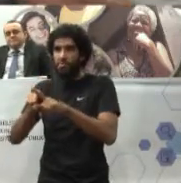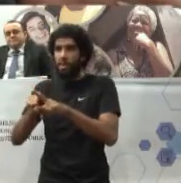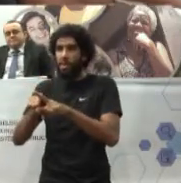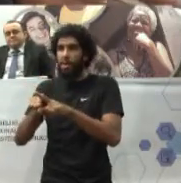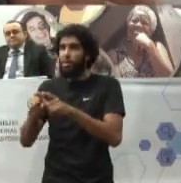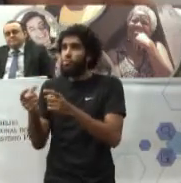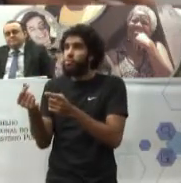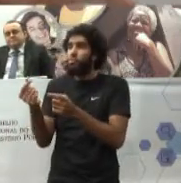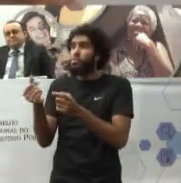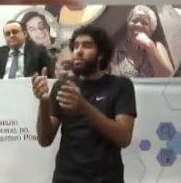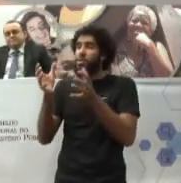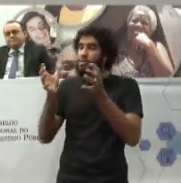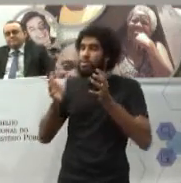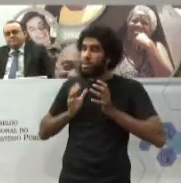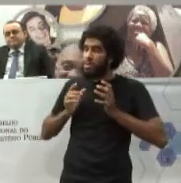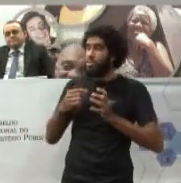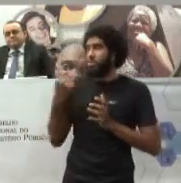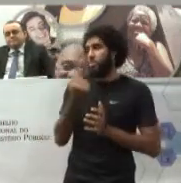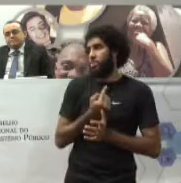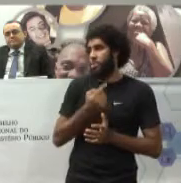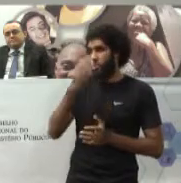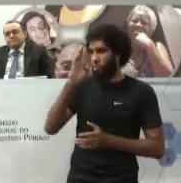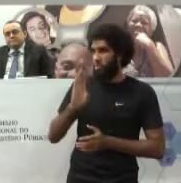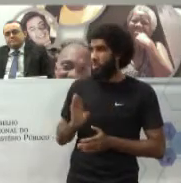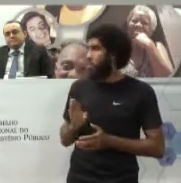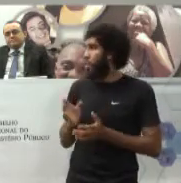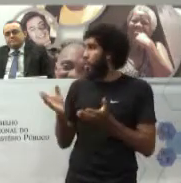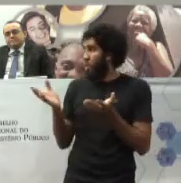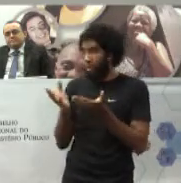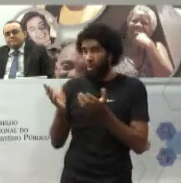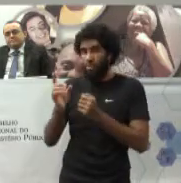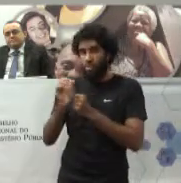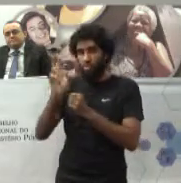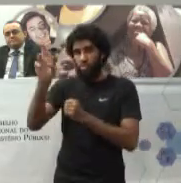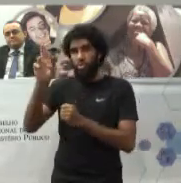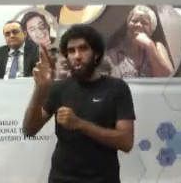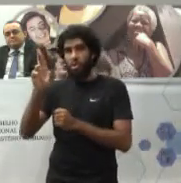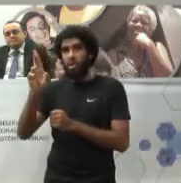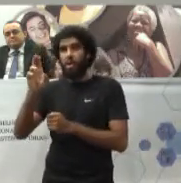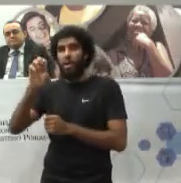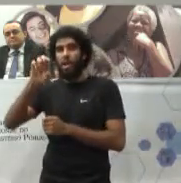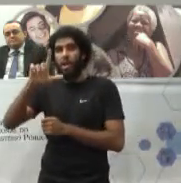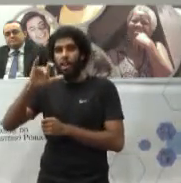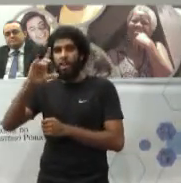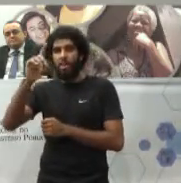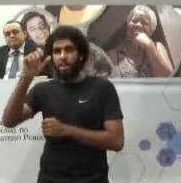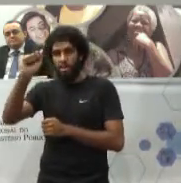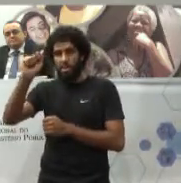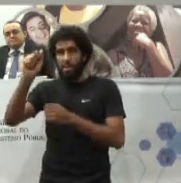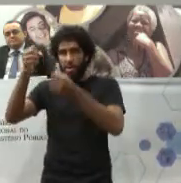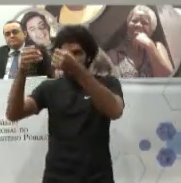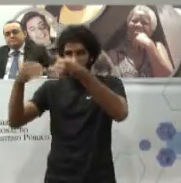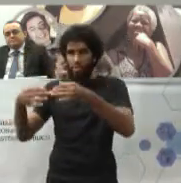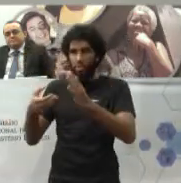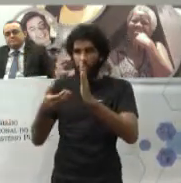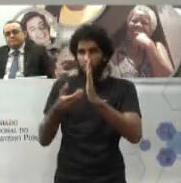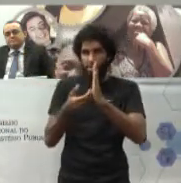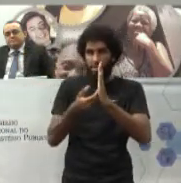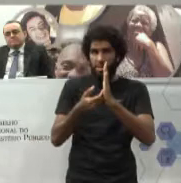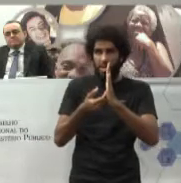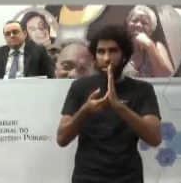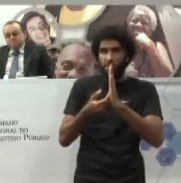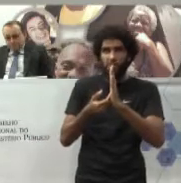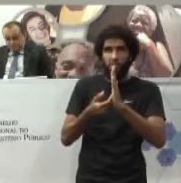hoje mesmo hoje a doutora ainda colocou que o senado federal está discutindo o destino da